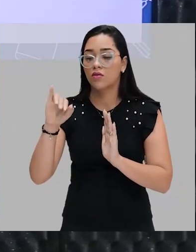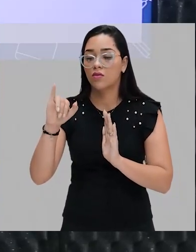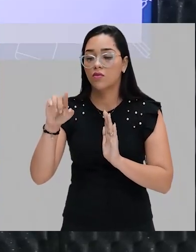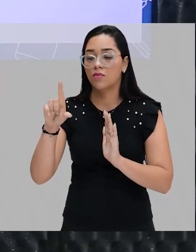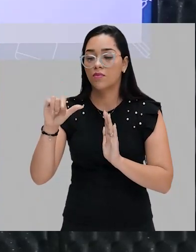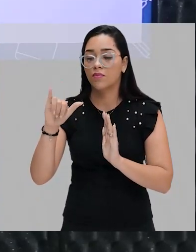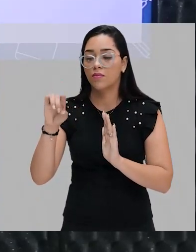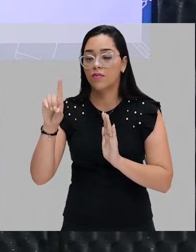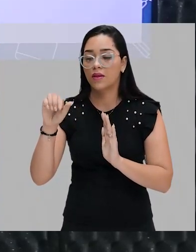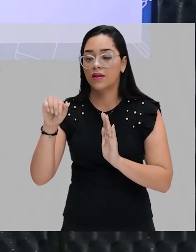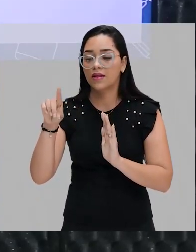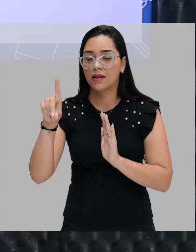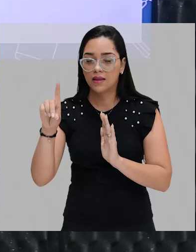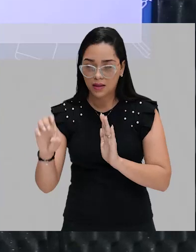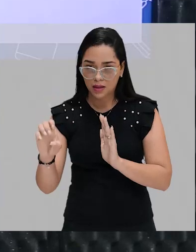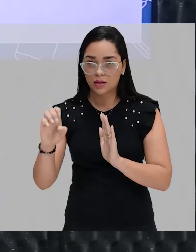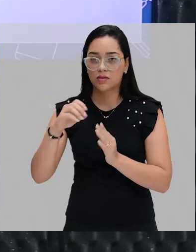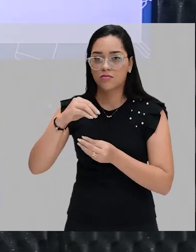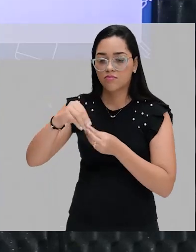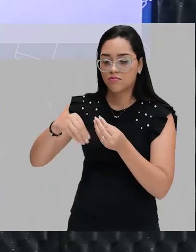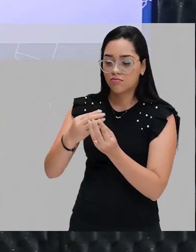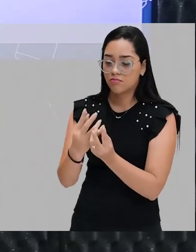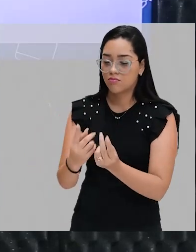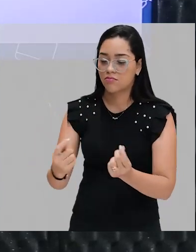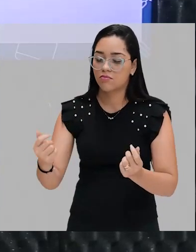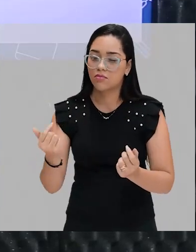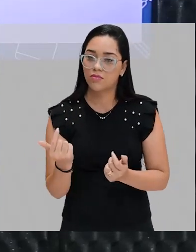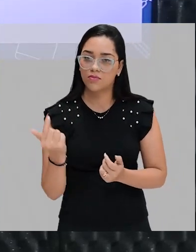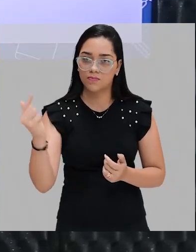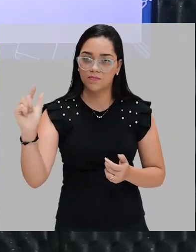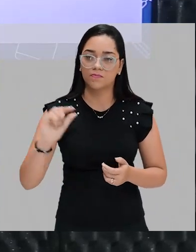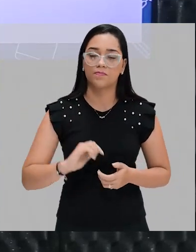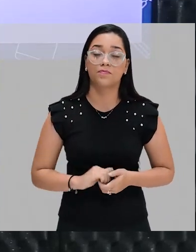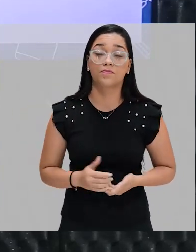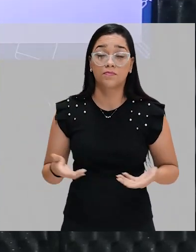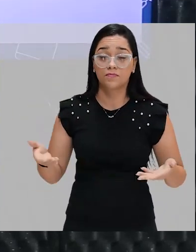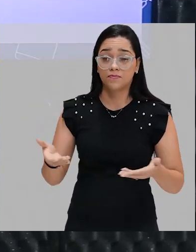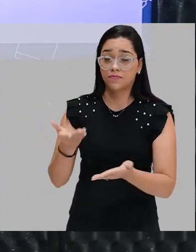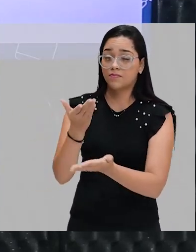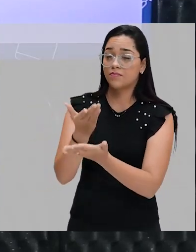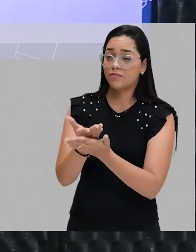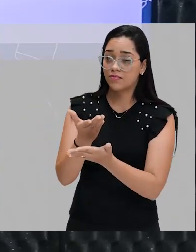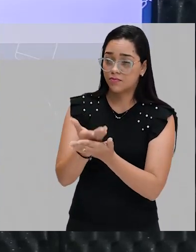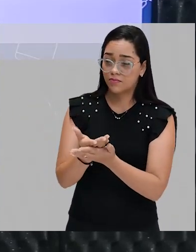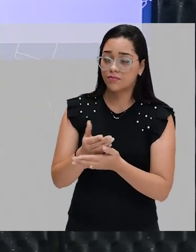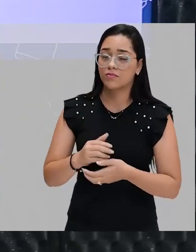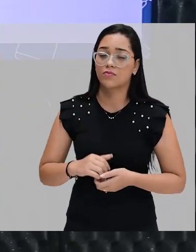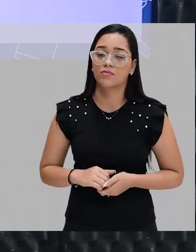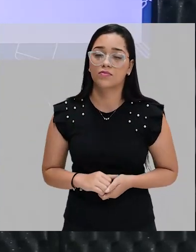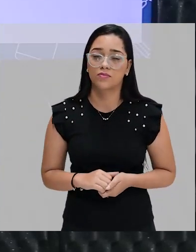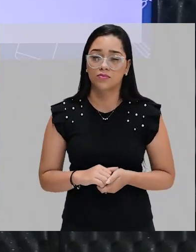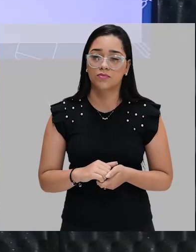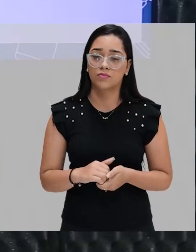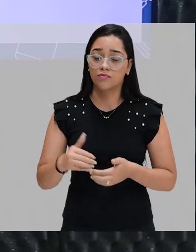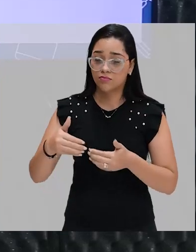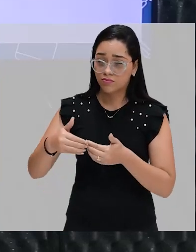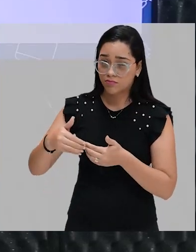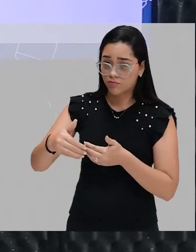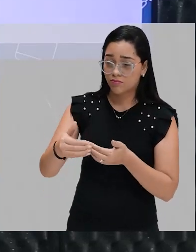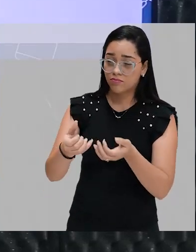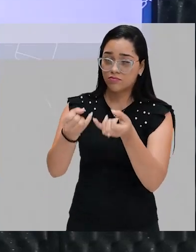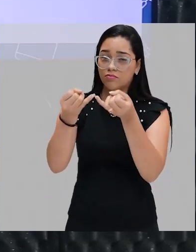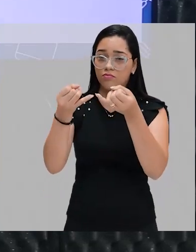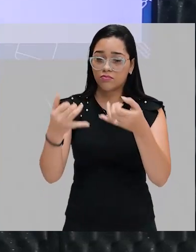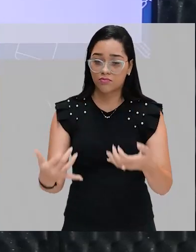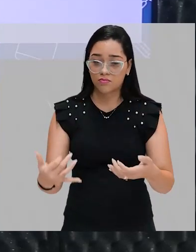solubilidade. Uma substância se dissolver na outra. Então, a nossa aula de hoje, vamos continuar falando